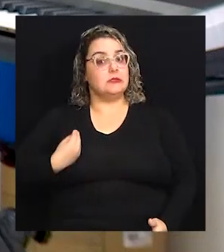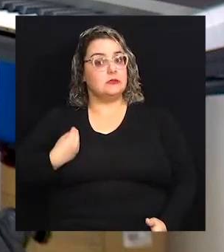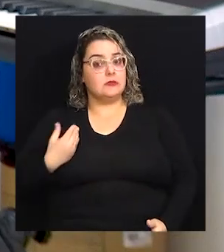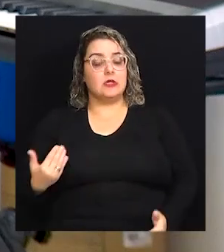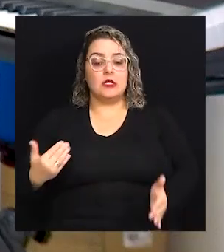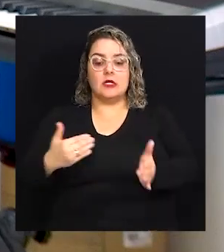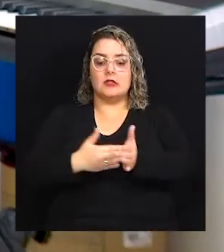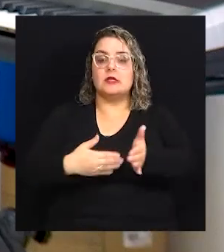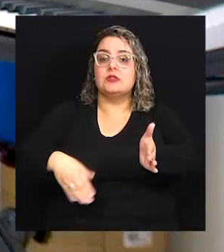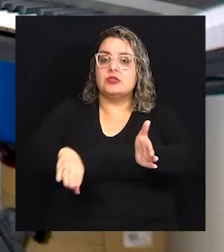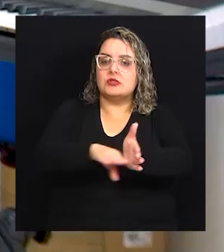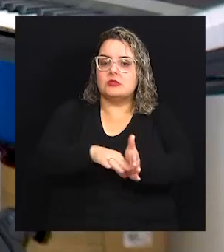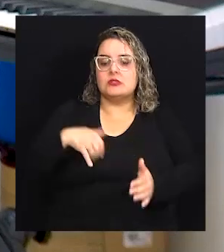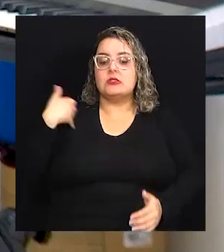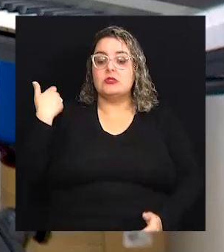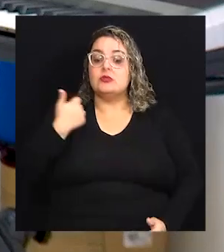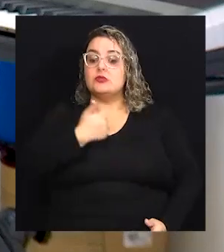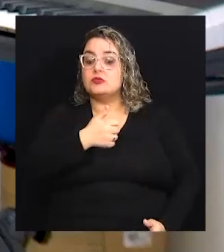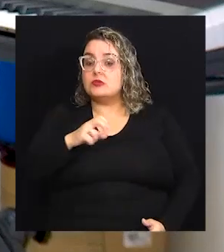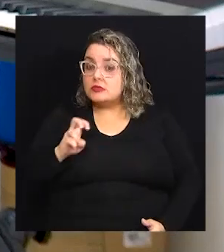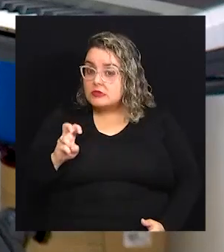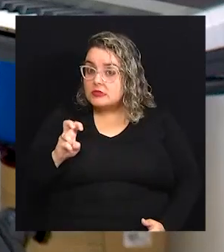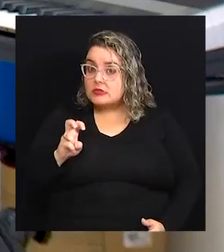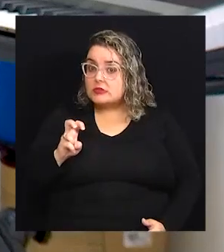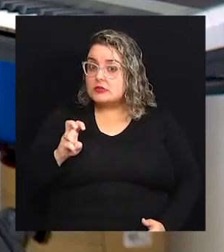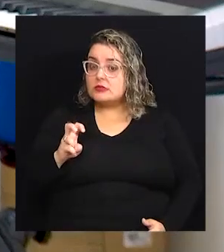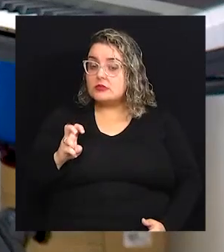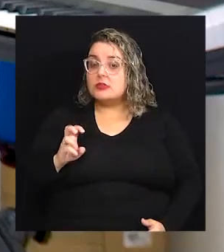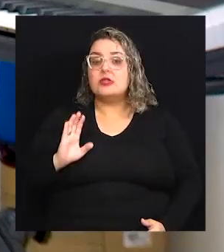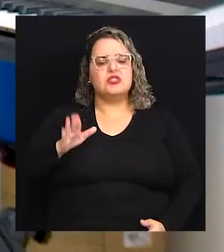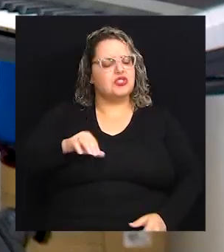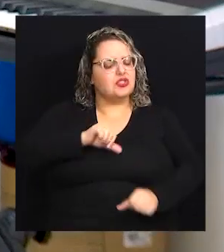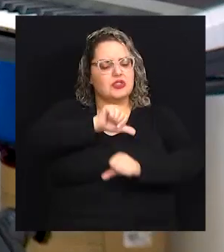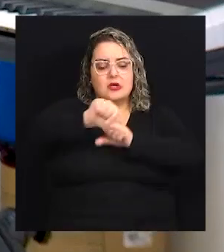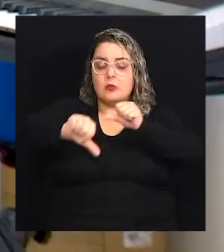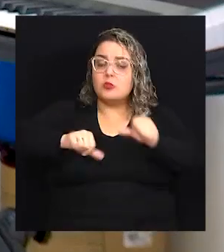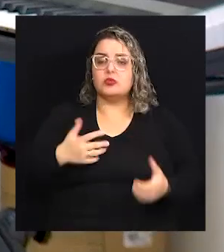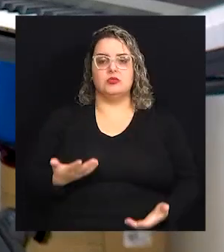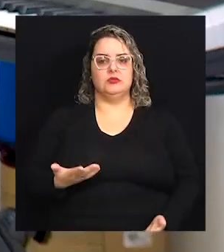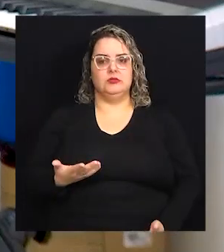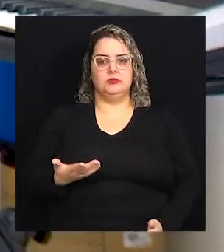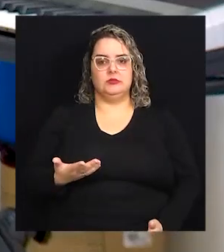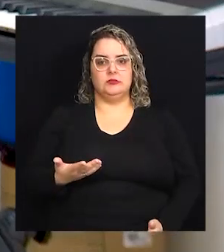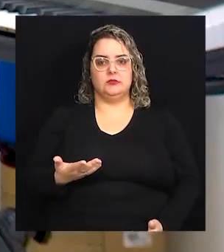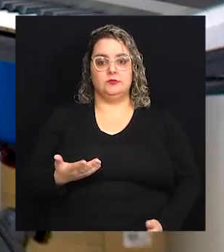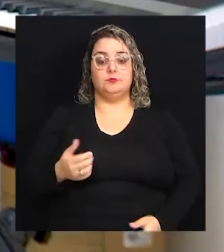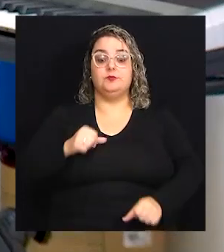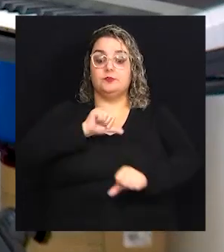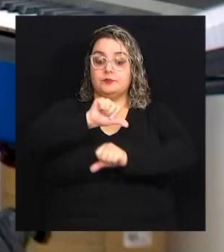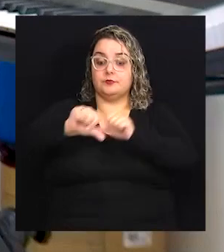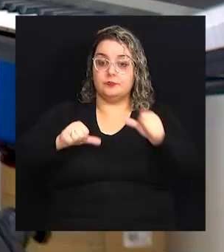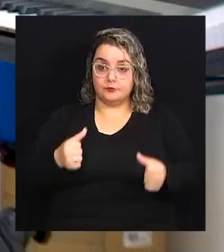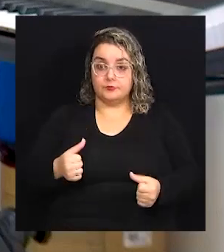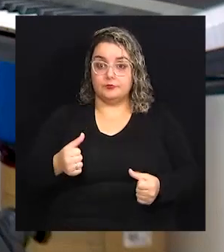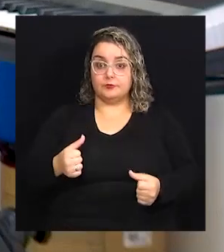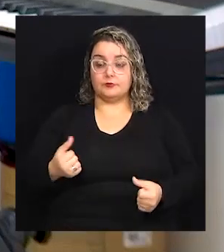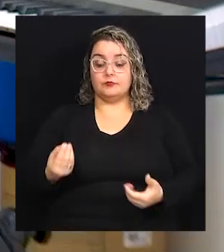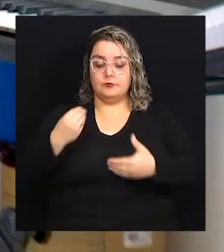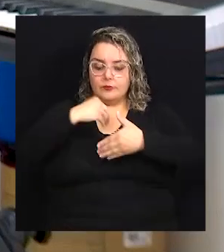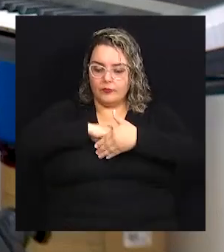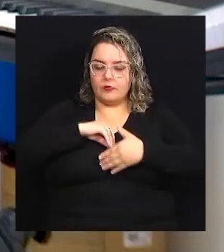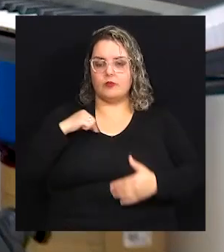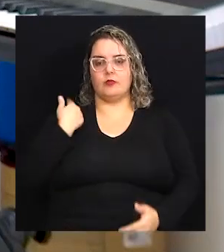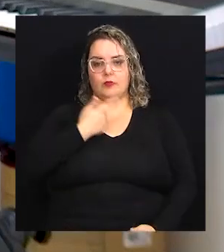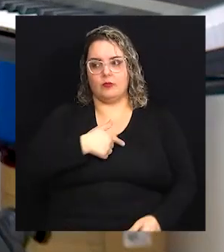essa trajetória, até eles chegarem nos seus 15 anos, isso já é transformador, né? Isso transforma algo